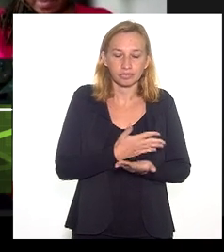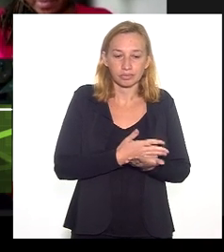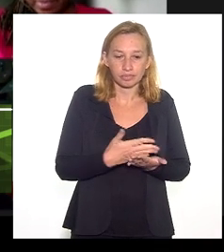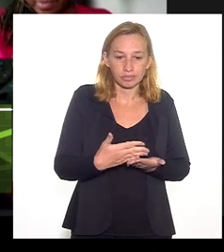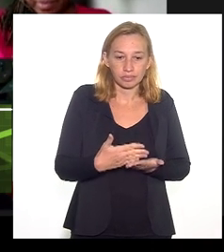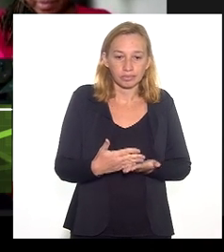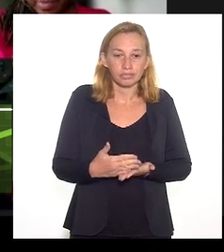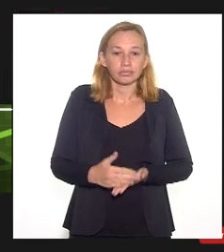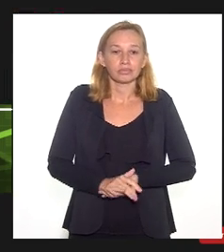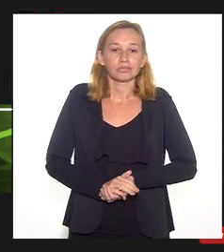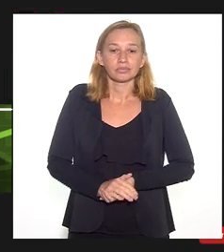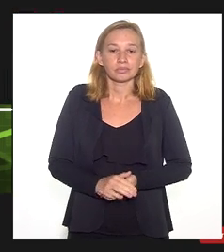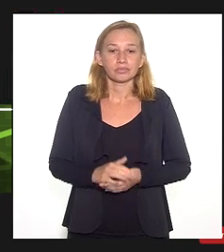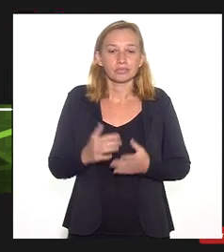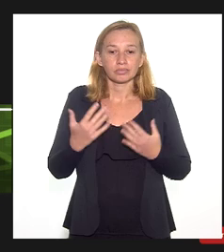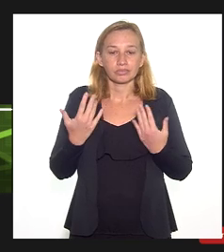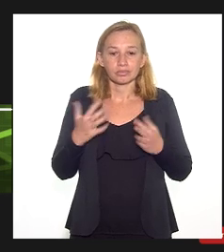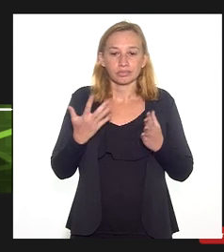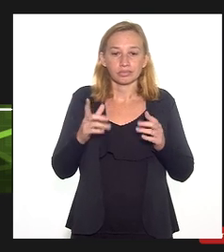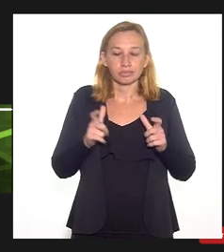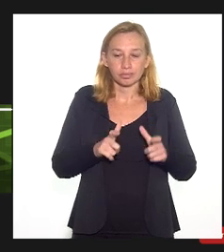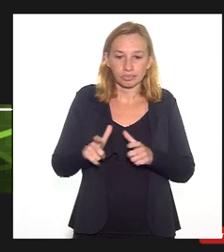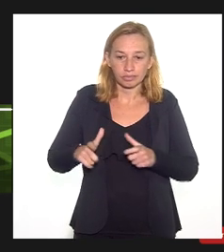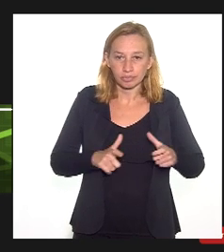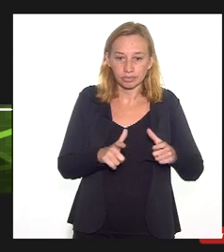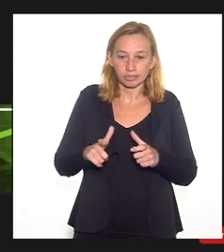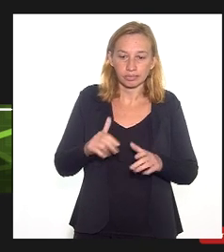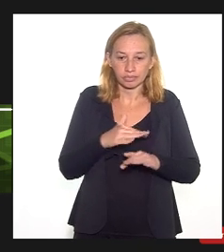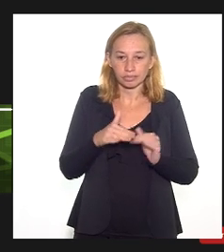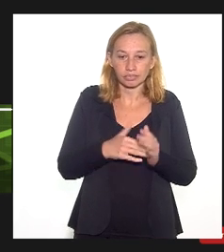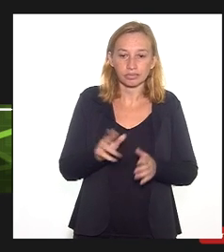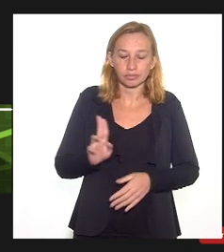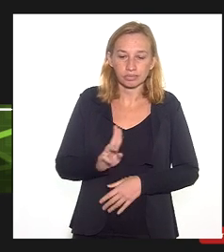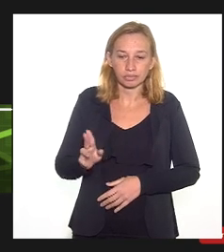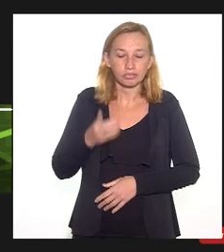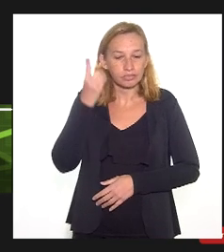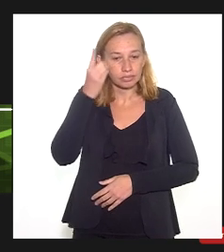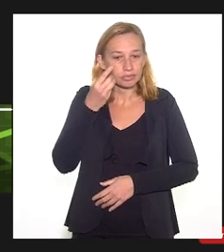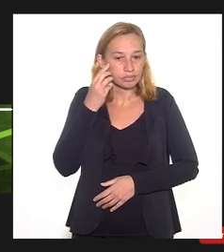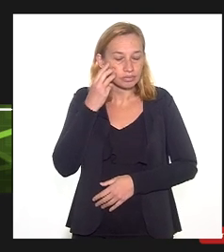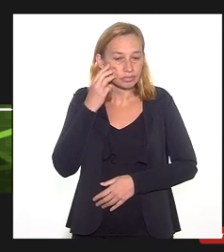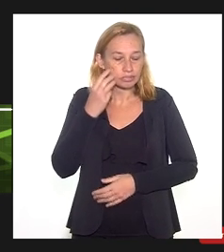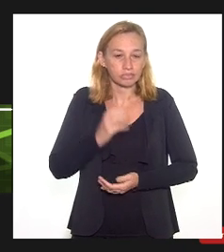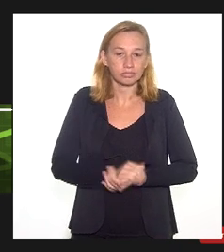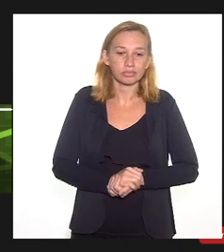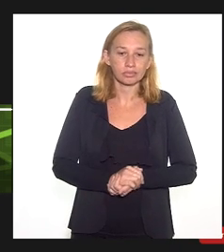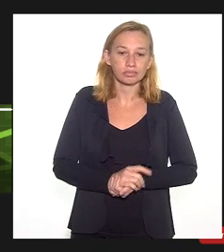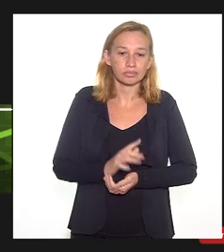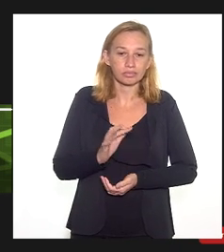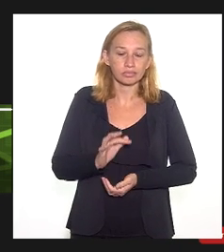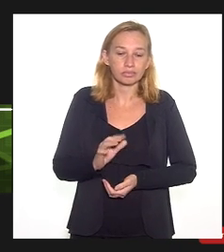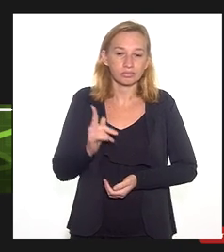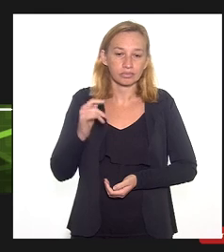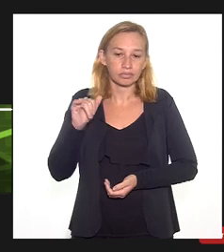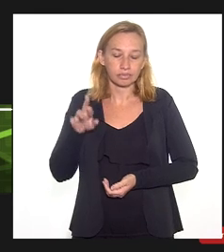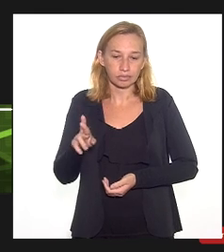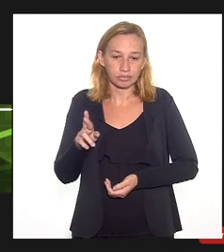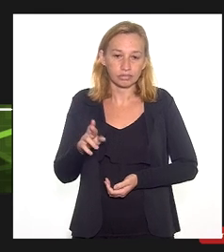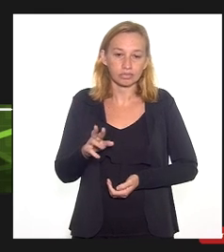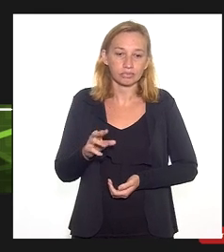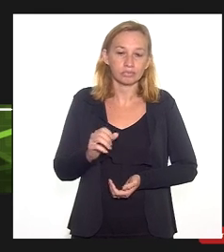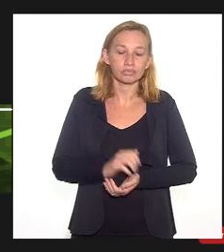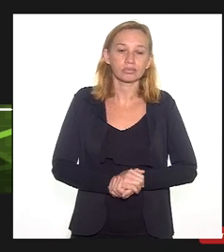saudando aqui o espaço a todas e todos em nome do deputado Valdeck e do magnífico reitor Ricardo Lodi